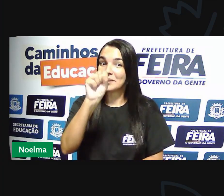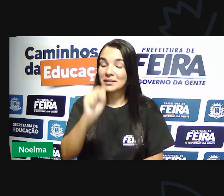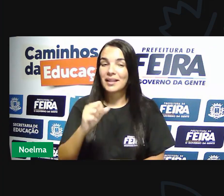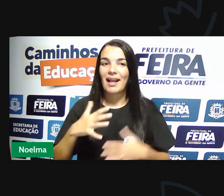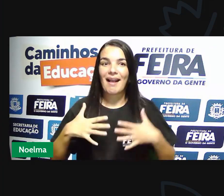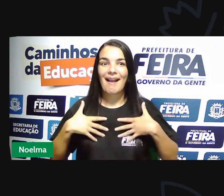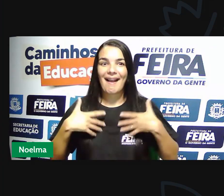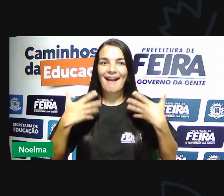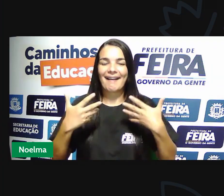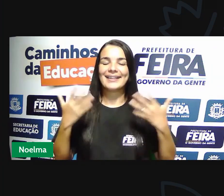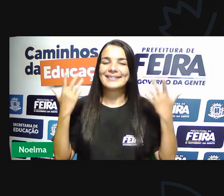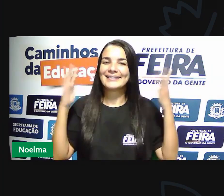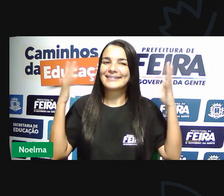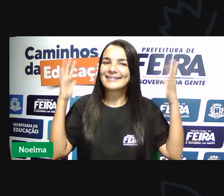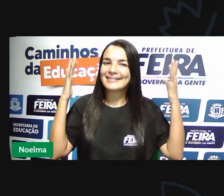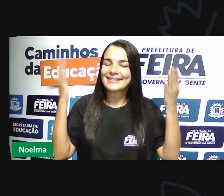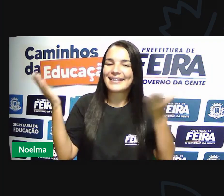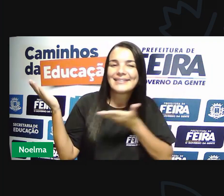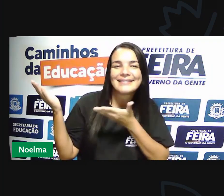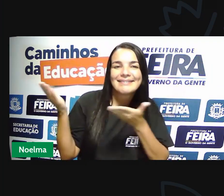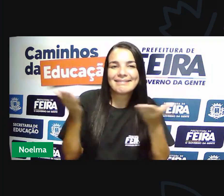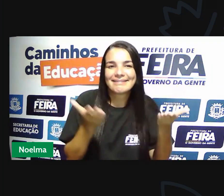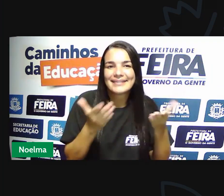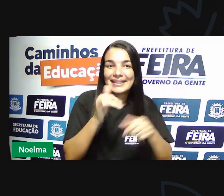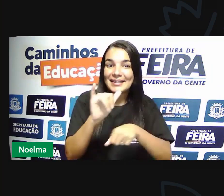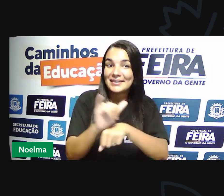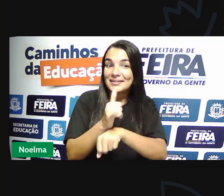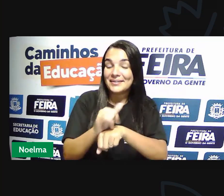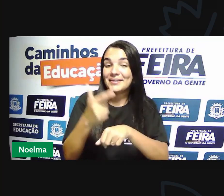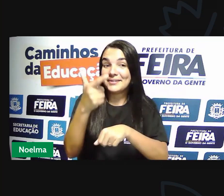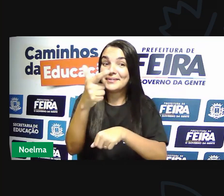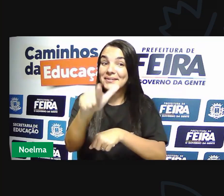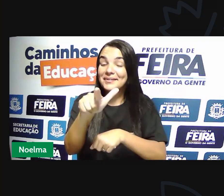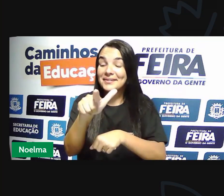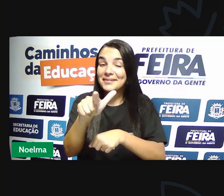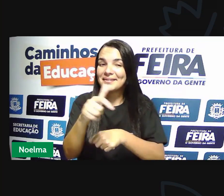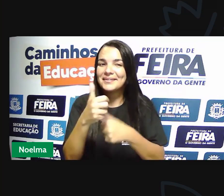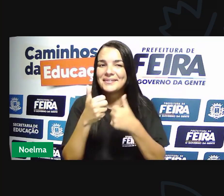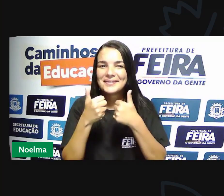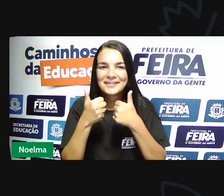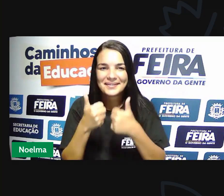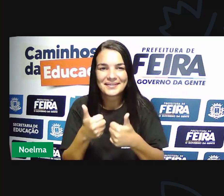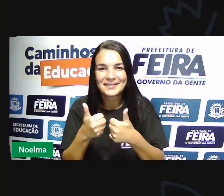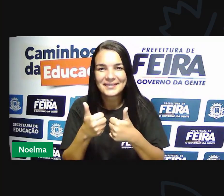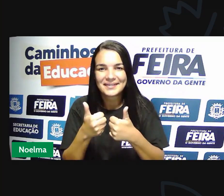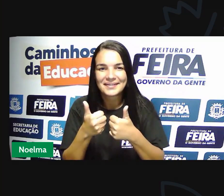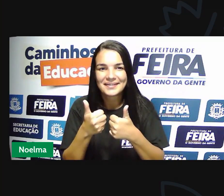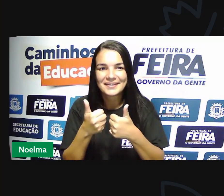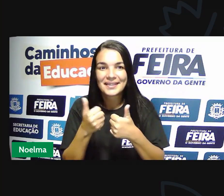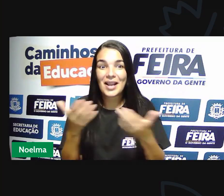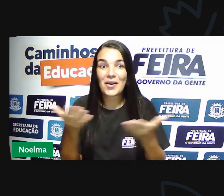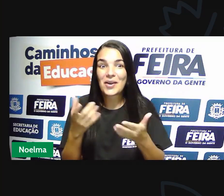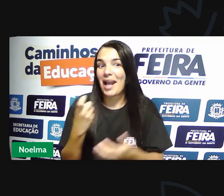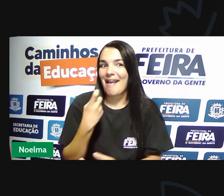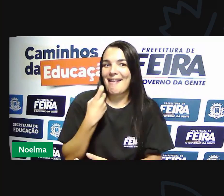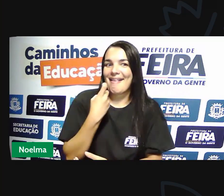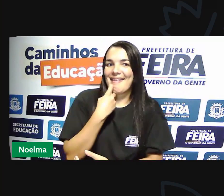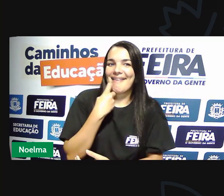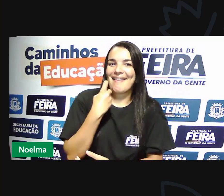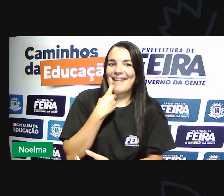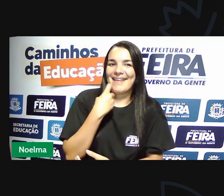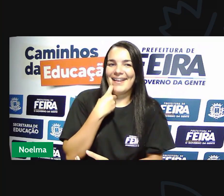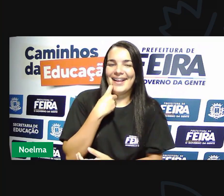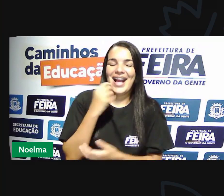com enorme alegria que a gente recebe vocês aqui mais uma vez no nosso canal. E sextou, né? O